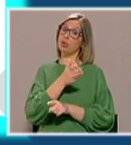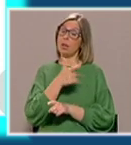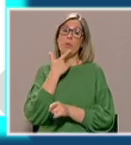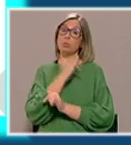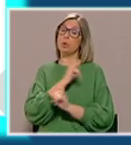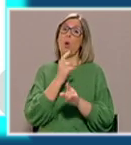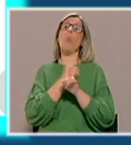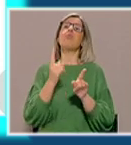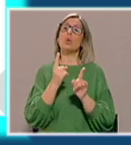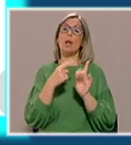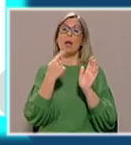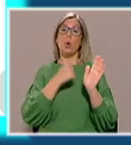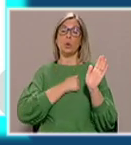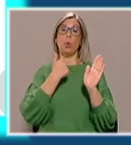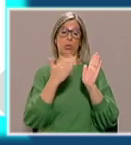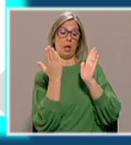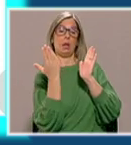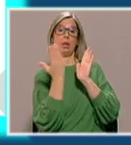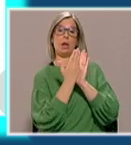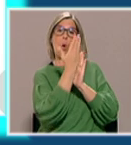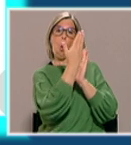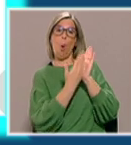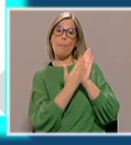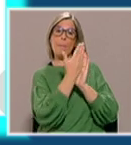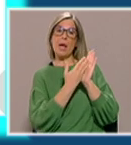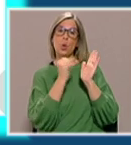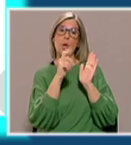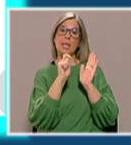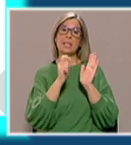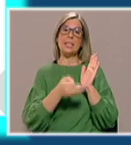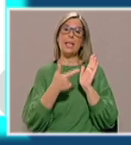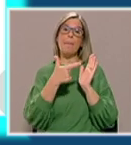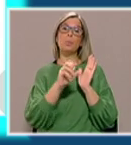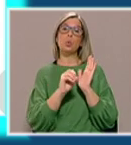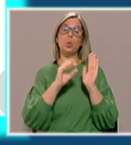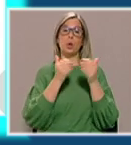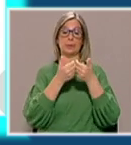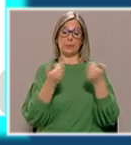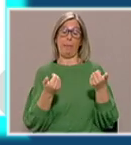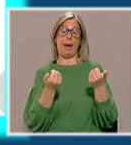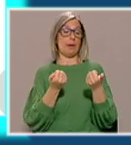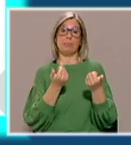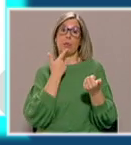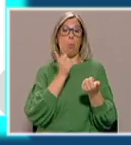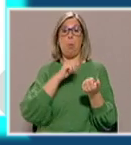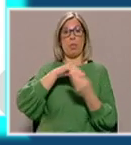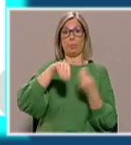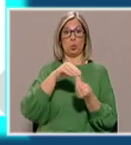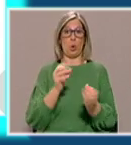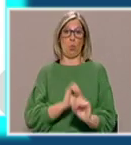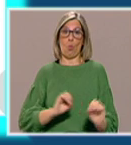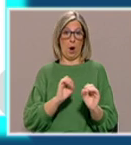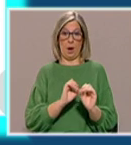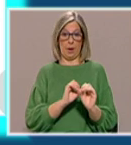o septo que divide então os dois ventrículos. Portanto, essa mistura não se dá, não ocorre. Segunda... Ai,